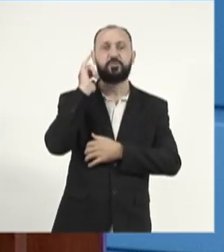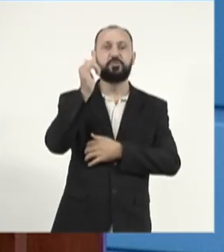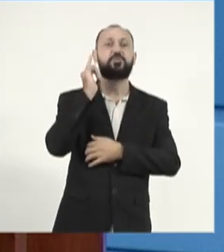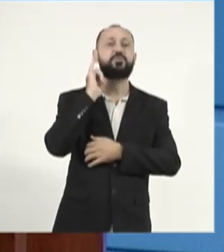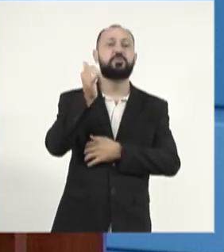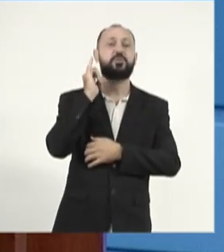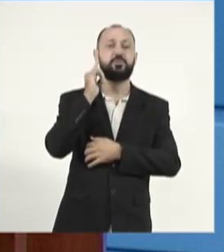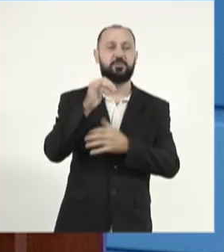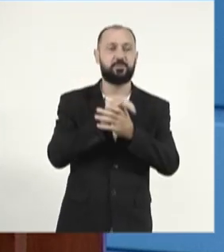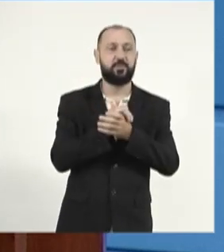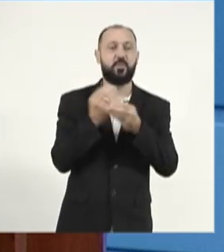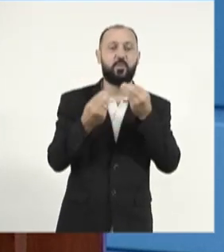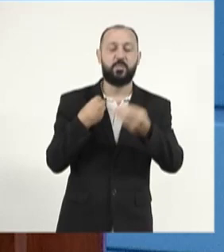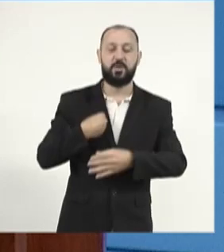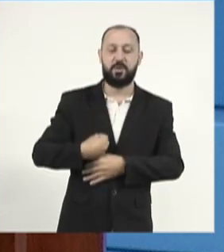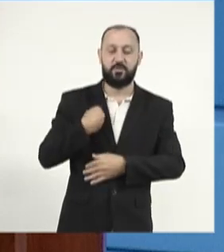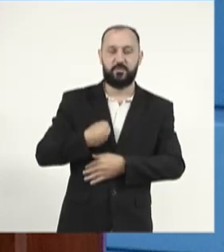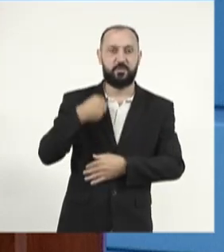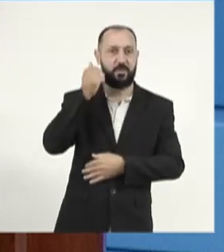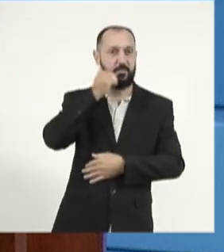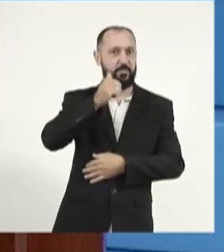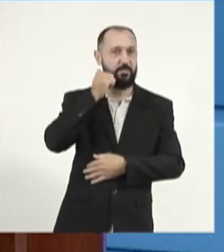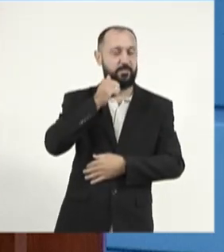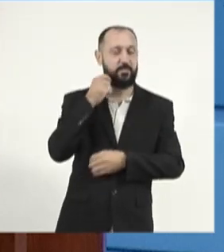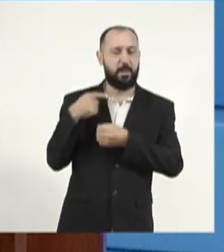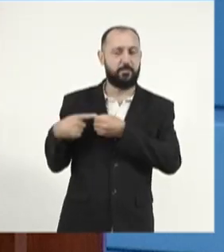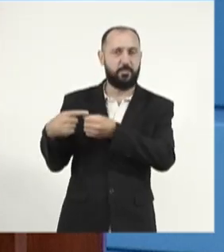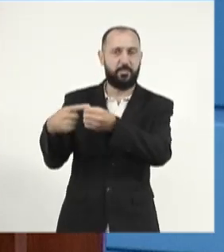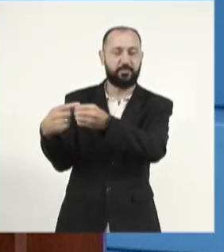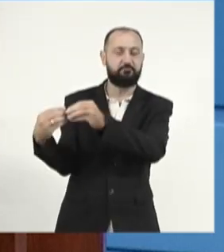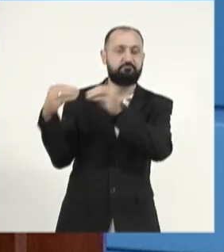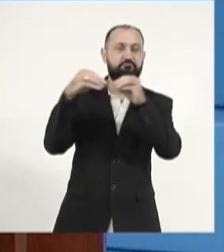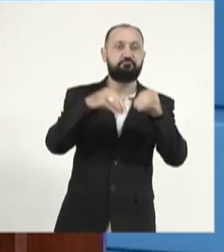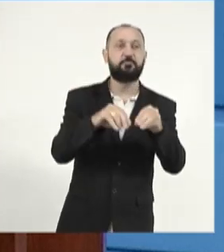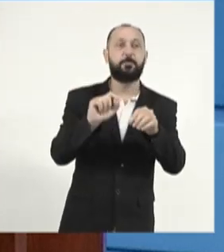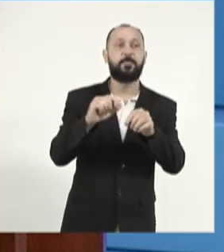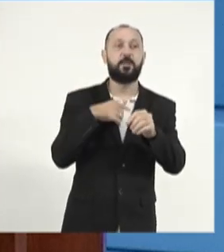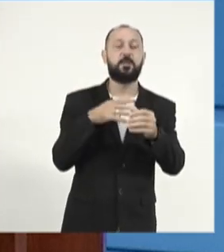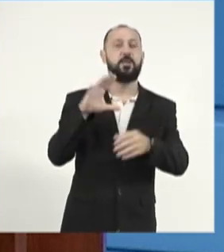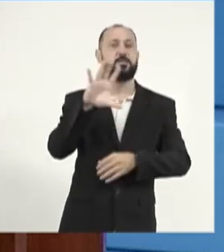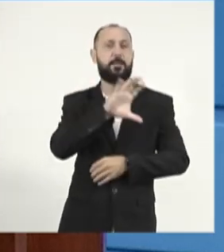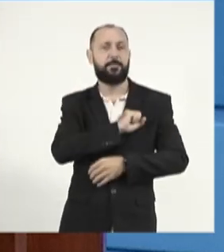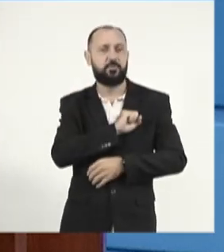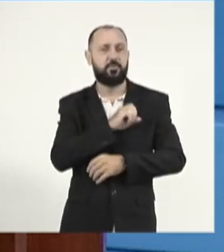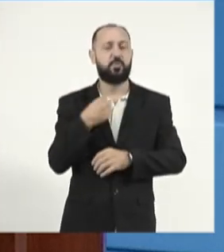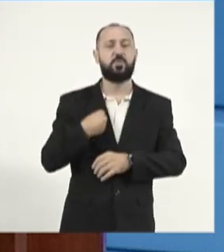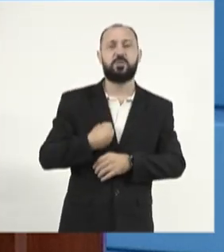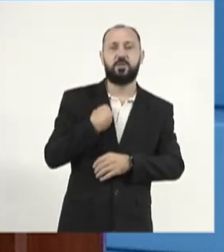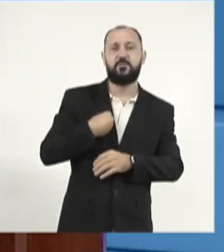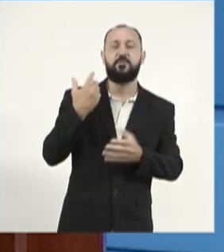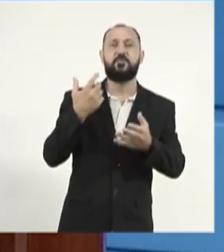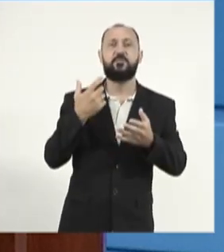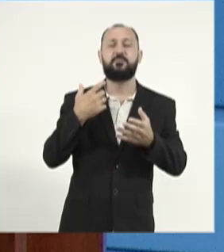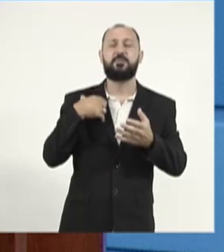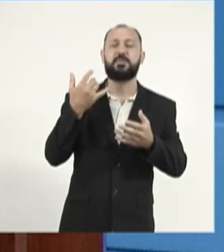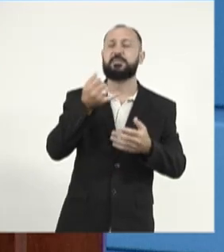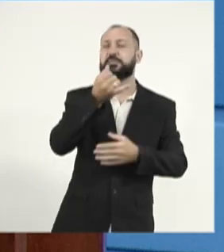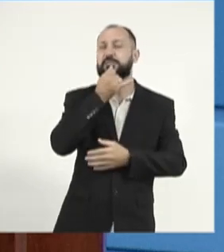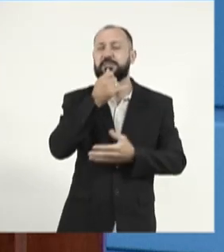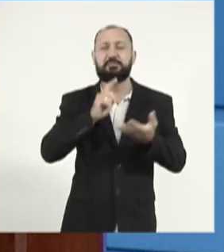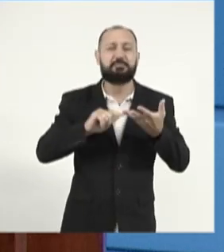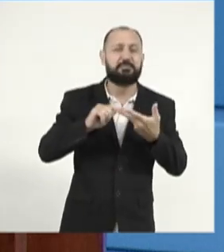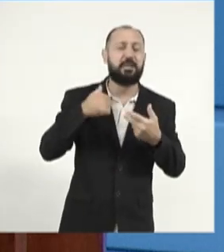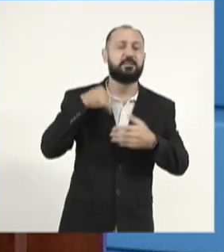como era a vida de uma moça do interior, na cidade, que se apaixona, que vive todos os seus dramas